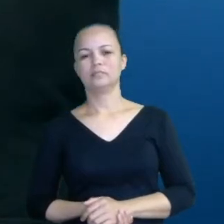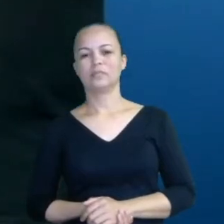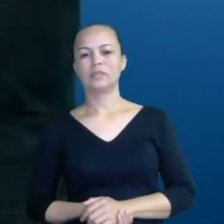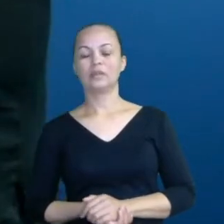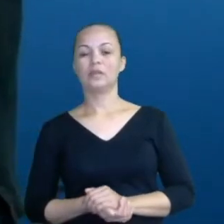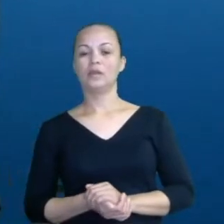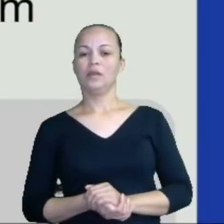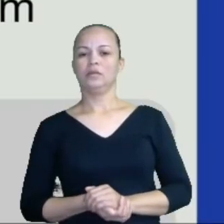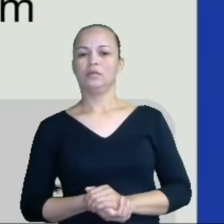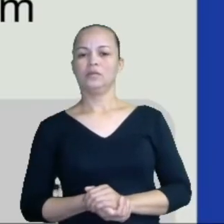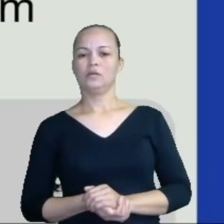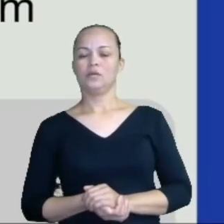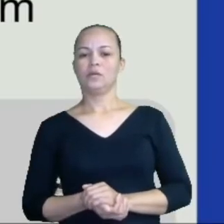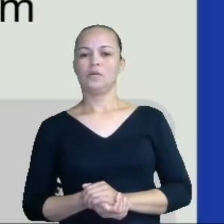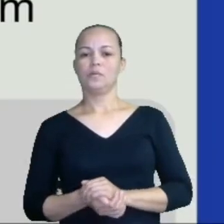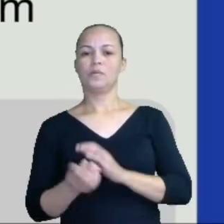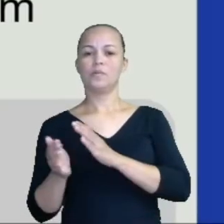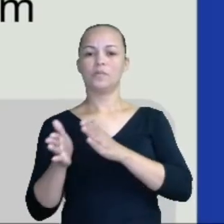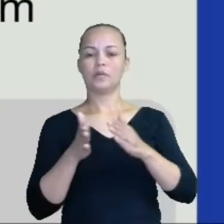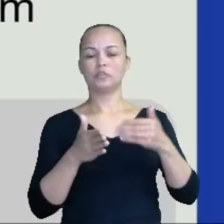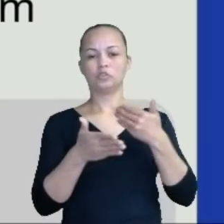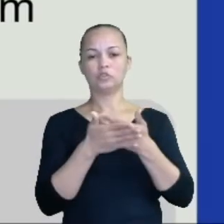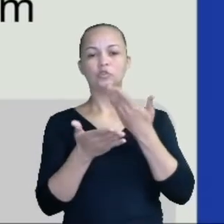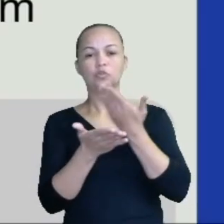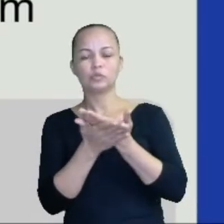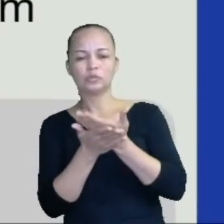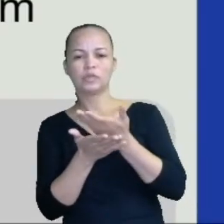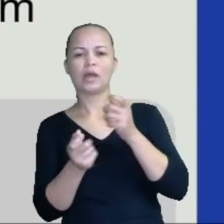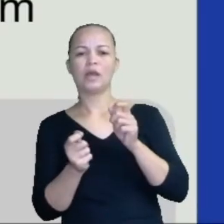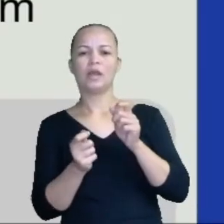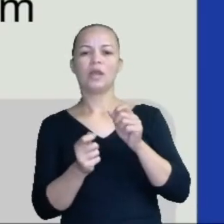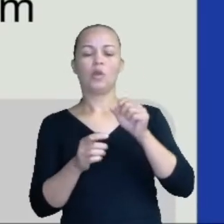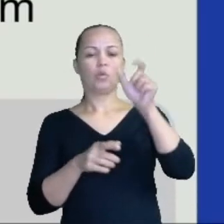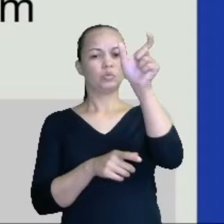O próximo tipo de sujeito que nós vamos estudar é o sujeito